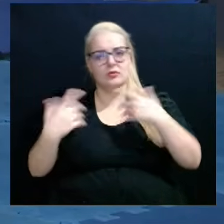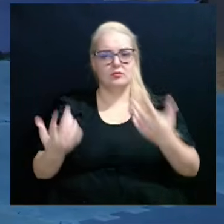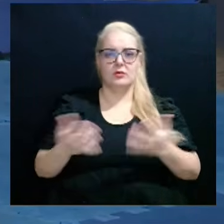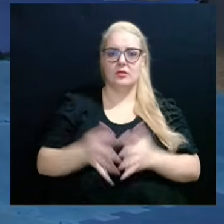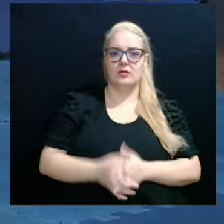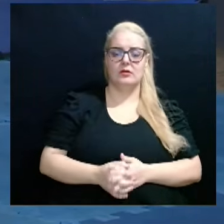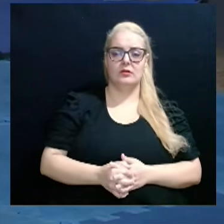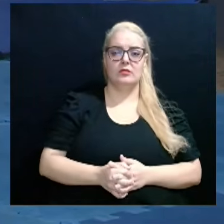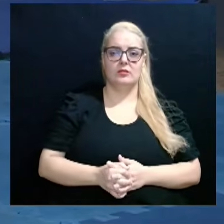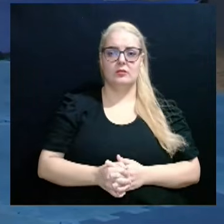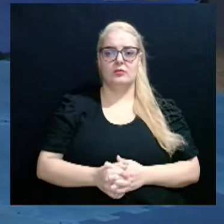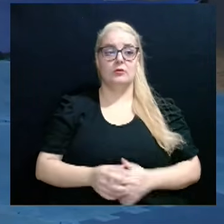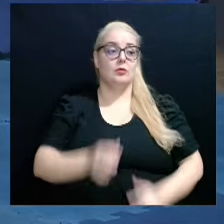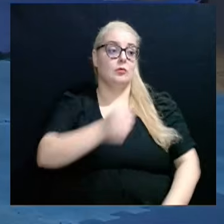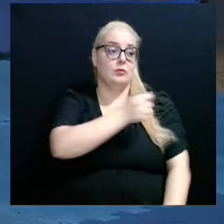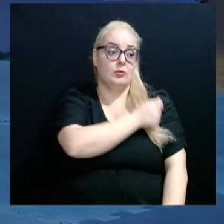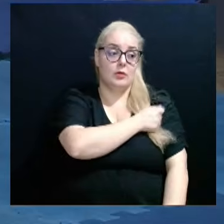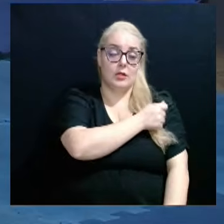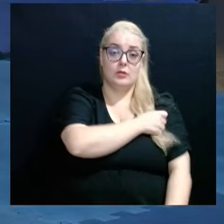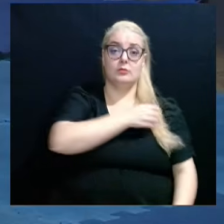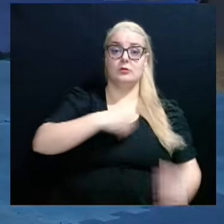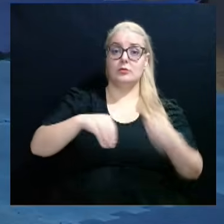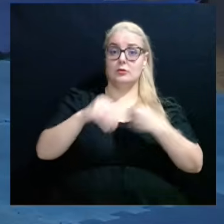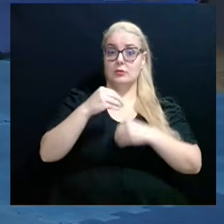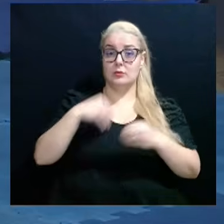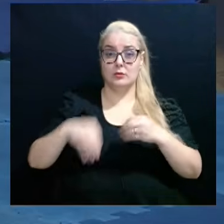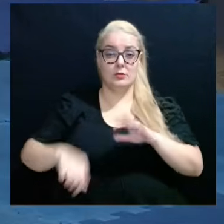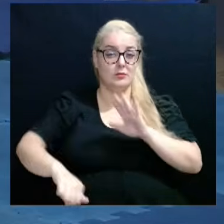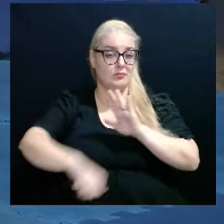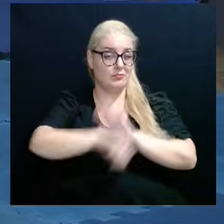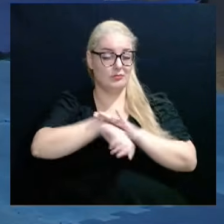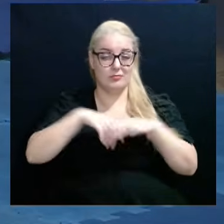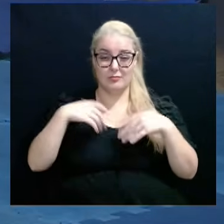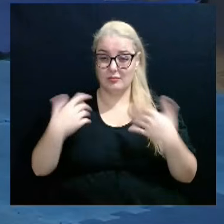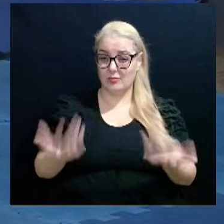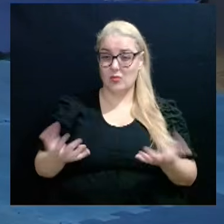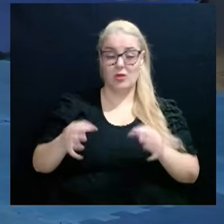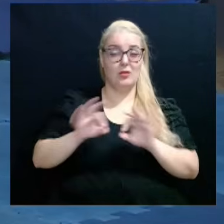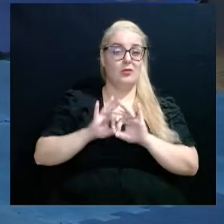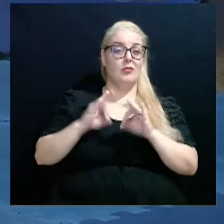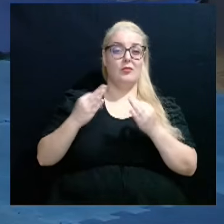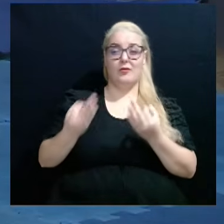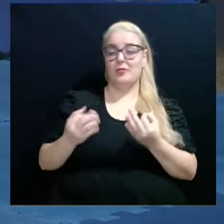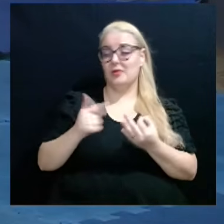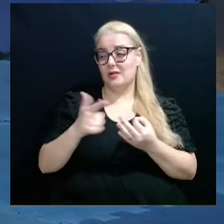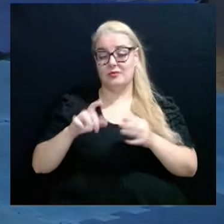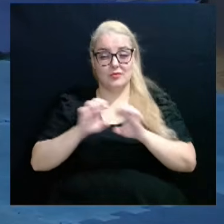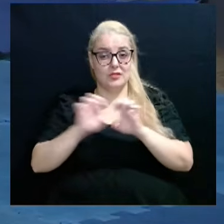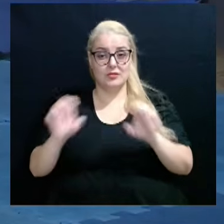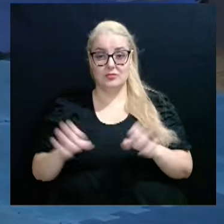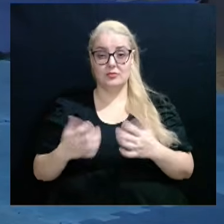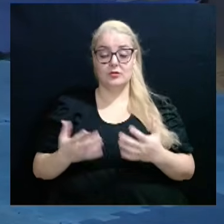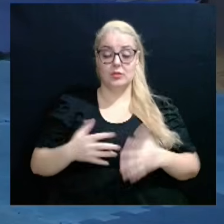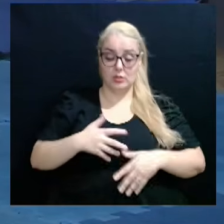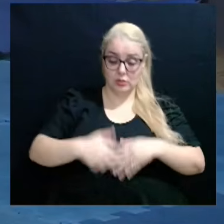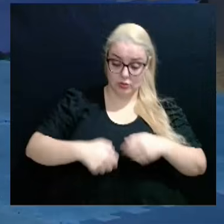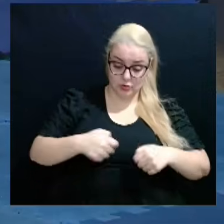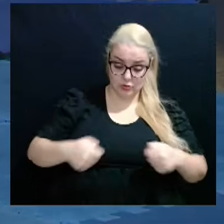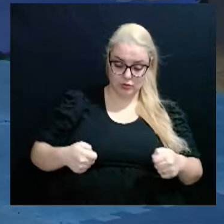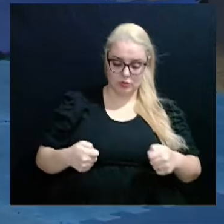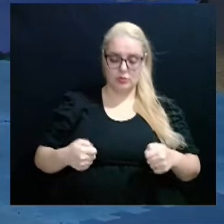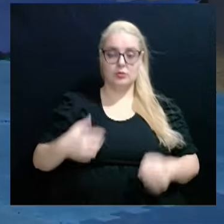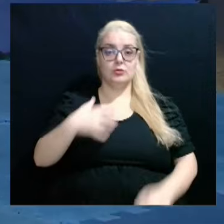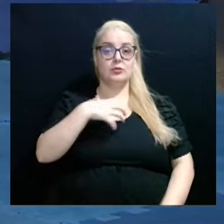alunos que se envolvem com crime, famílias desestruturadas, e o judô veio de uma forma